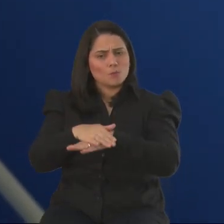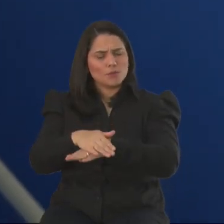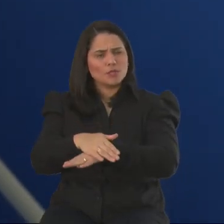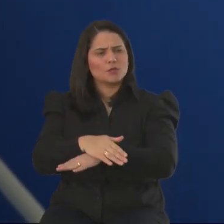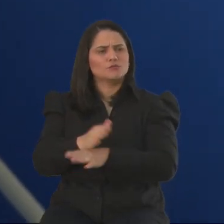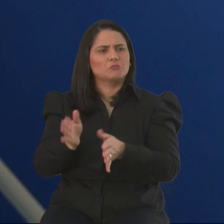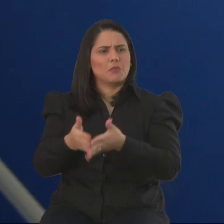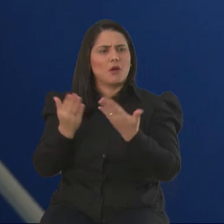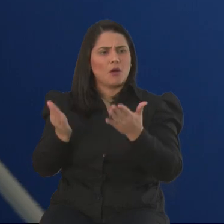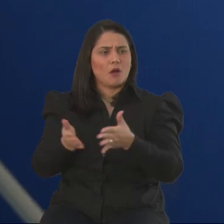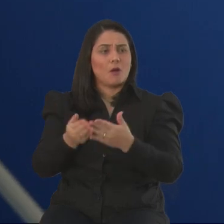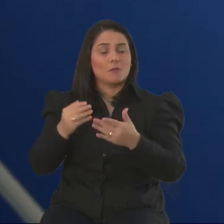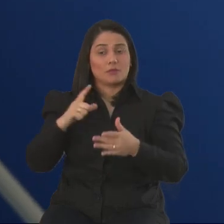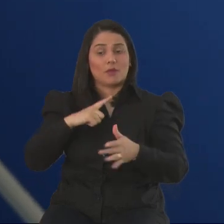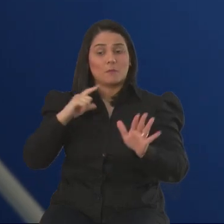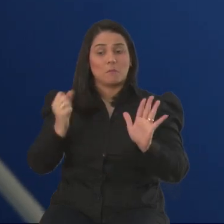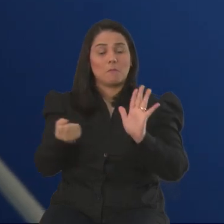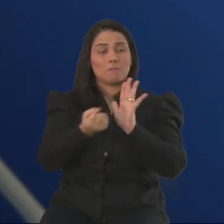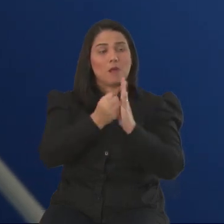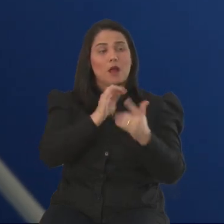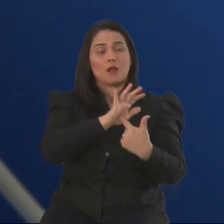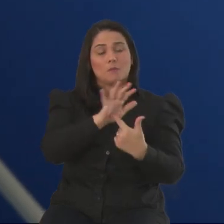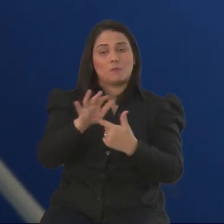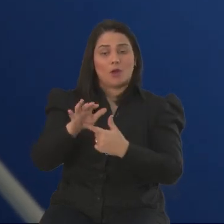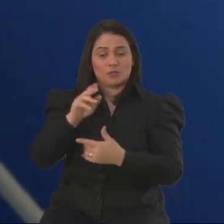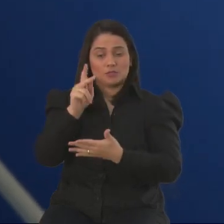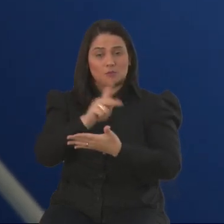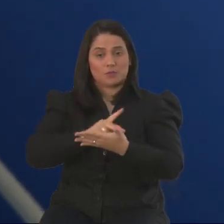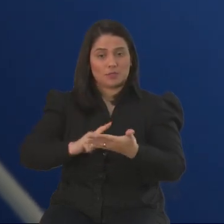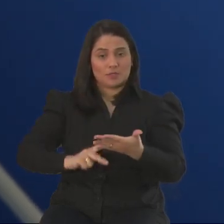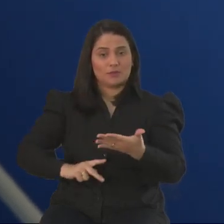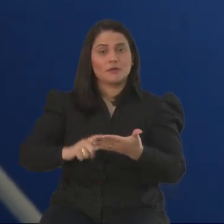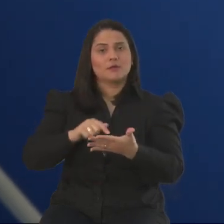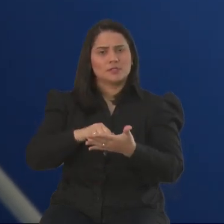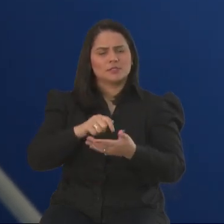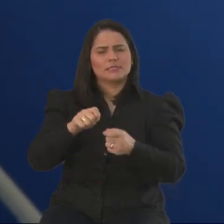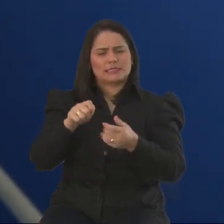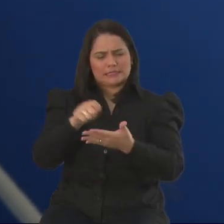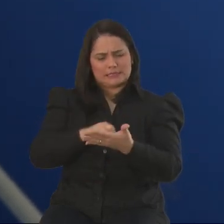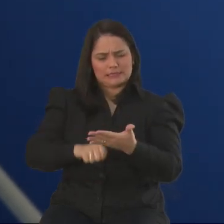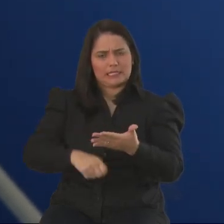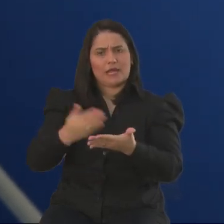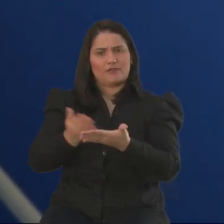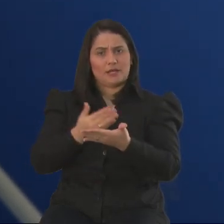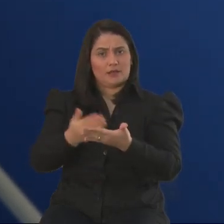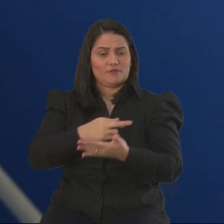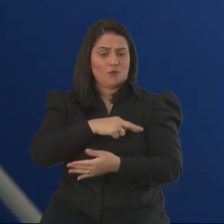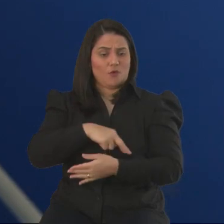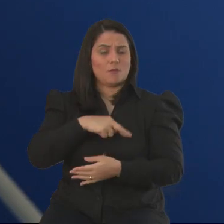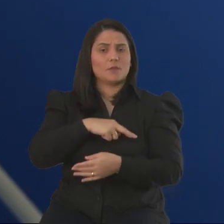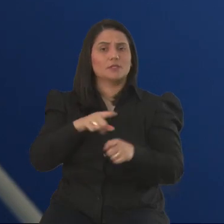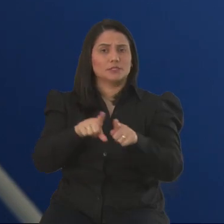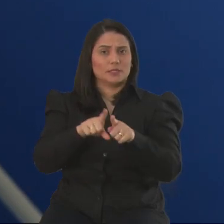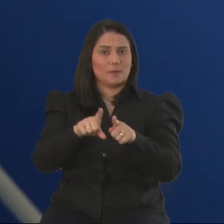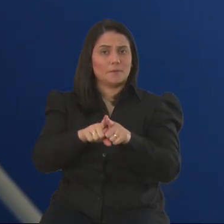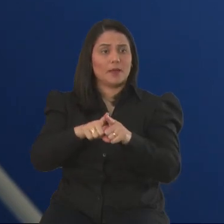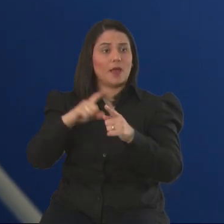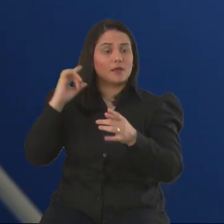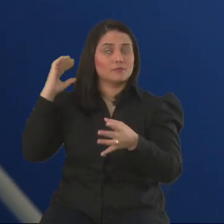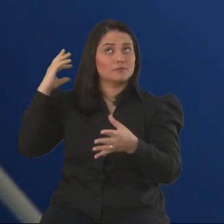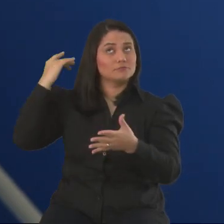poesia contemporânea. Além de poemas, ela escreve romances ligados à ancestralidade e